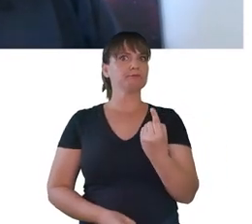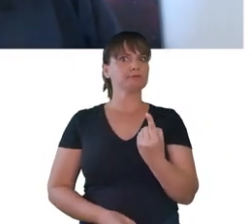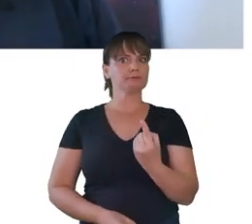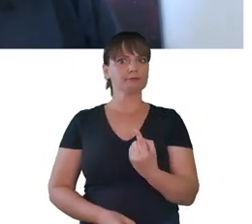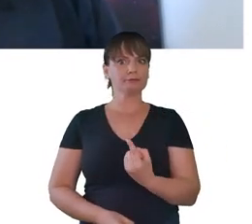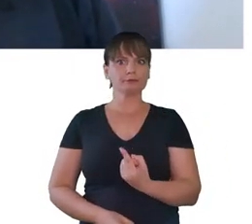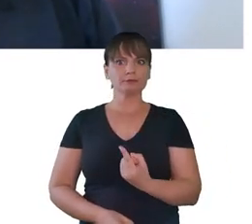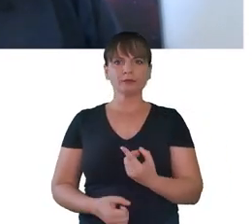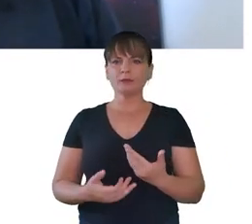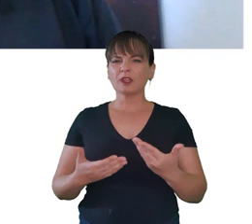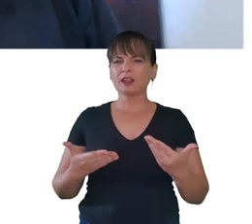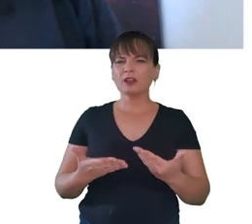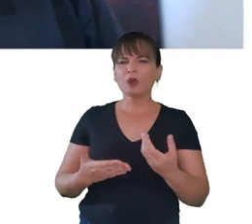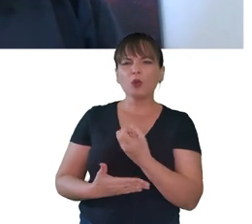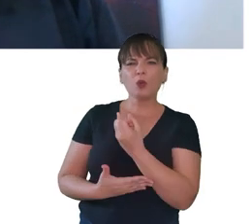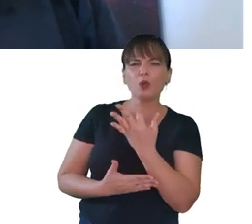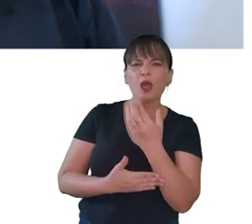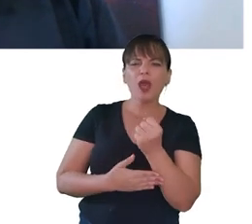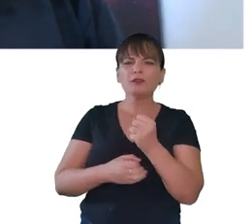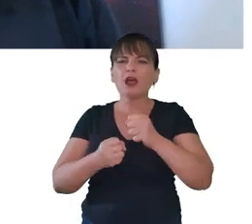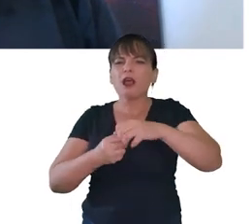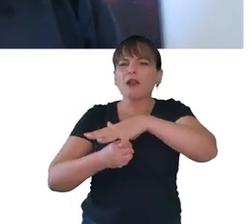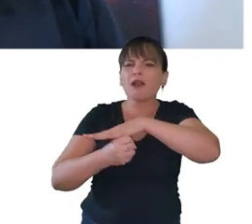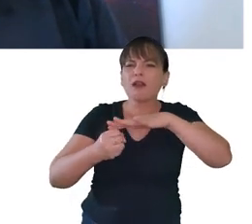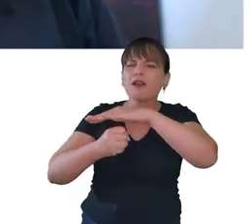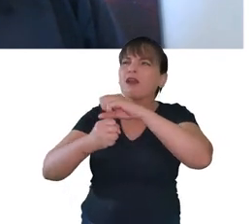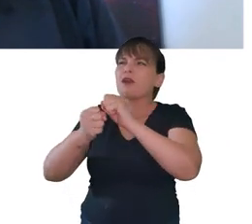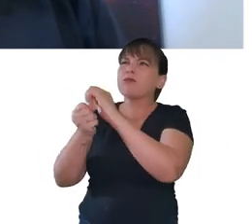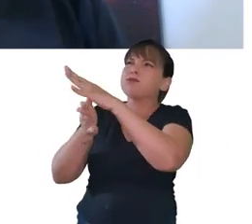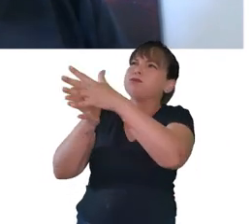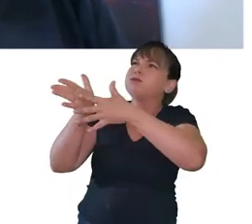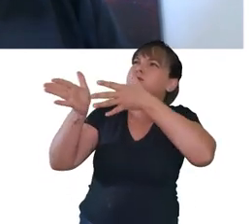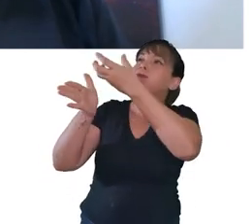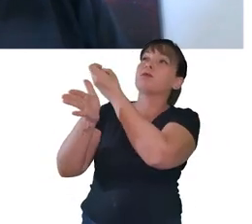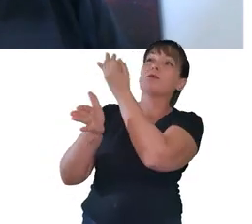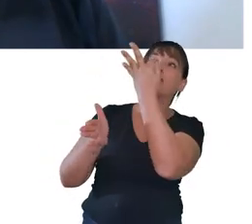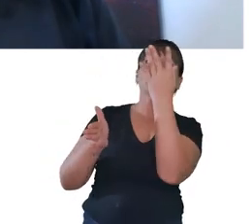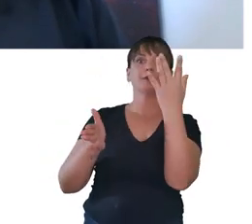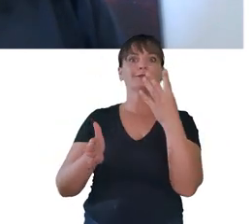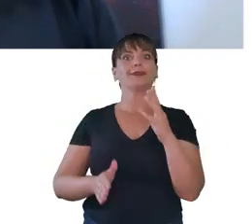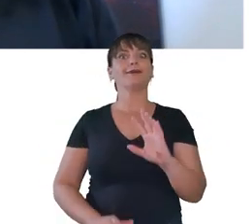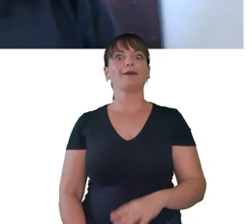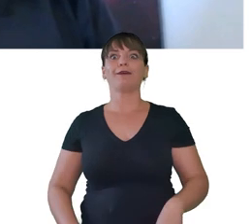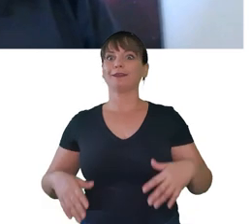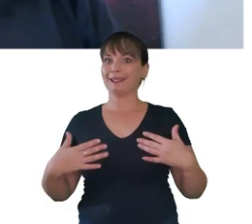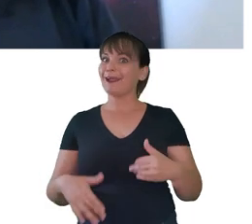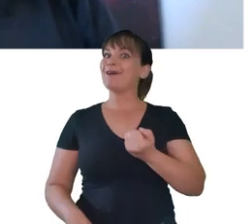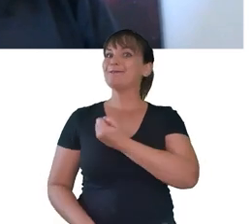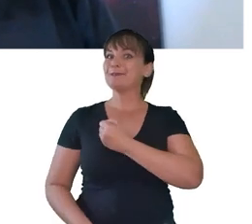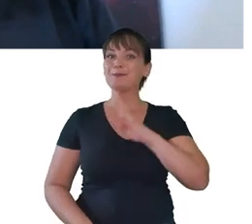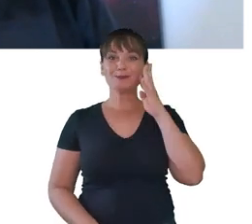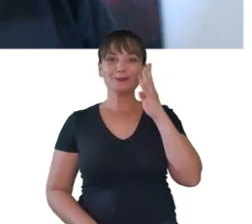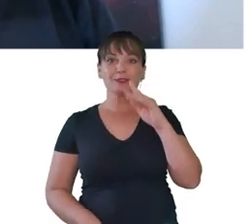Puxa, eu fico impressionado. Agora, quantas galáxias tem? Você tem ideia? Pode contar para a gente? Esse é um número